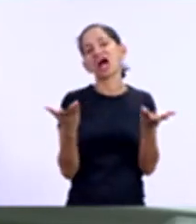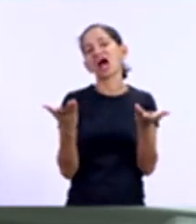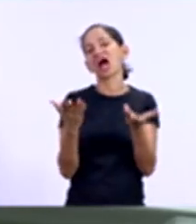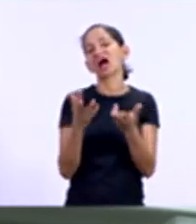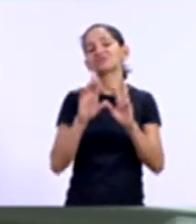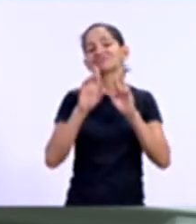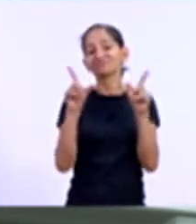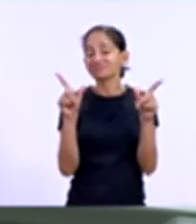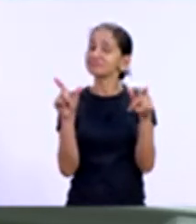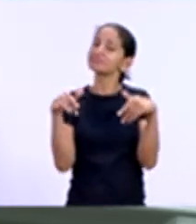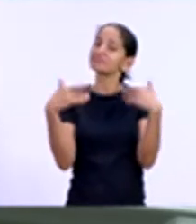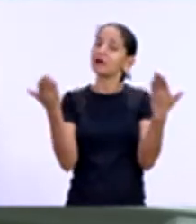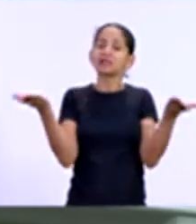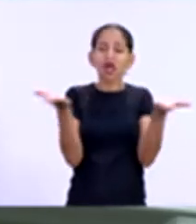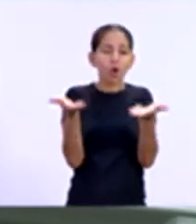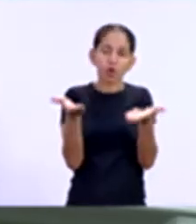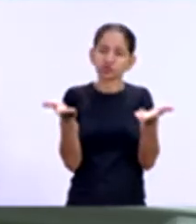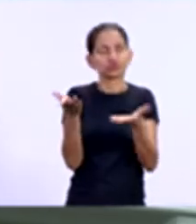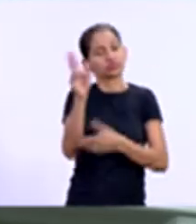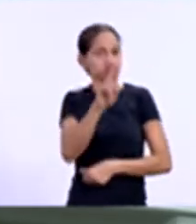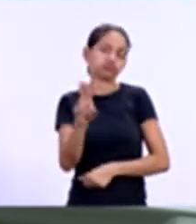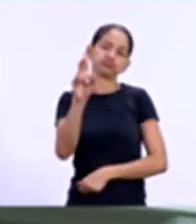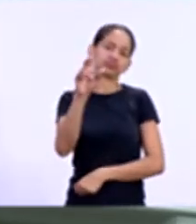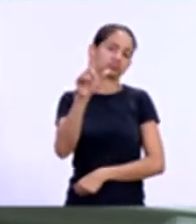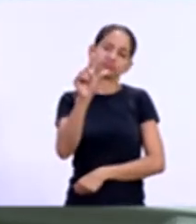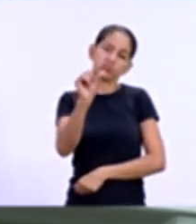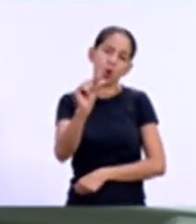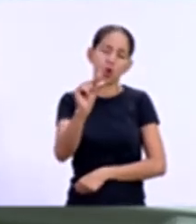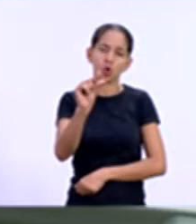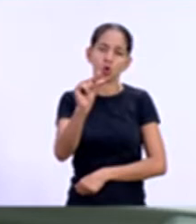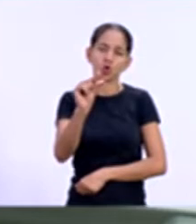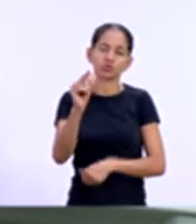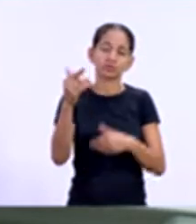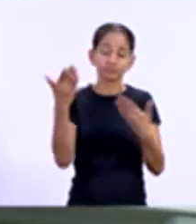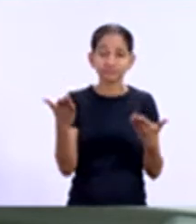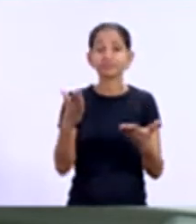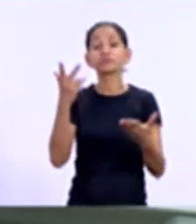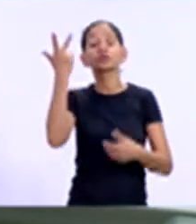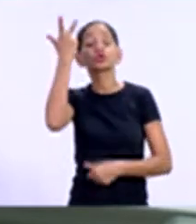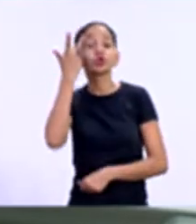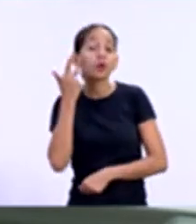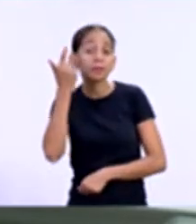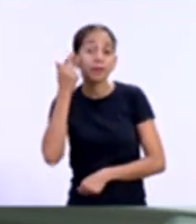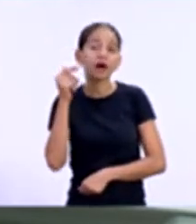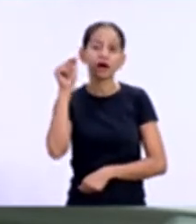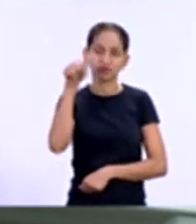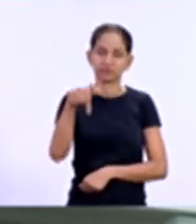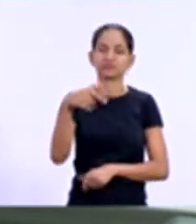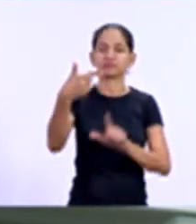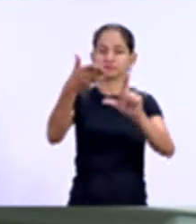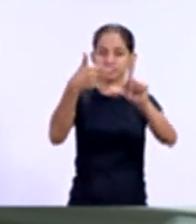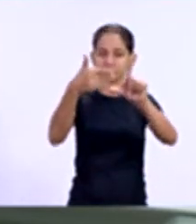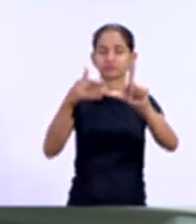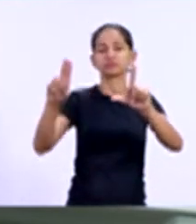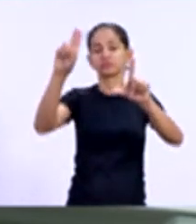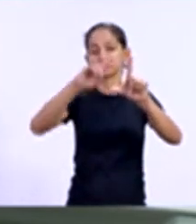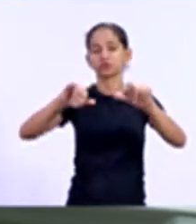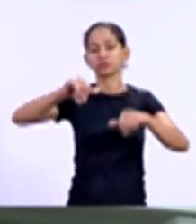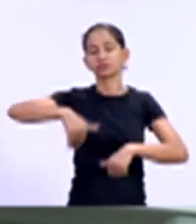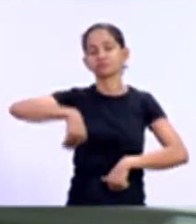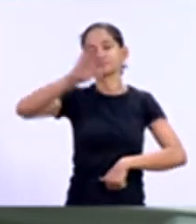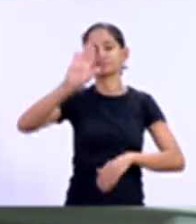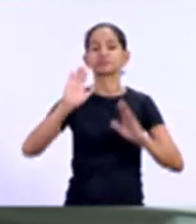outros tipos de atividade, mas geralmente se utilizam mais essas ferramentas, principalmente